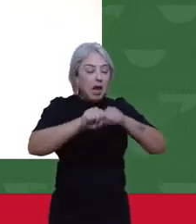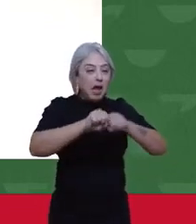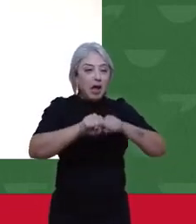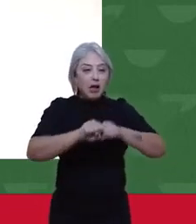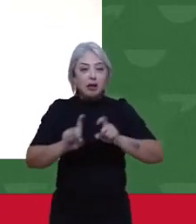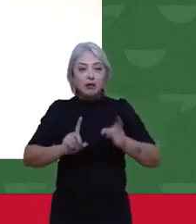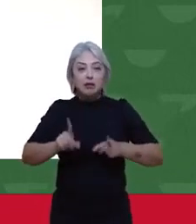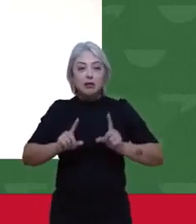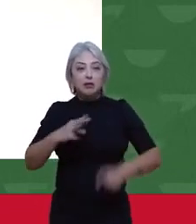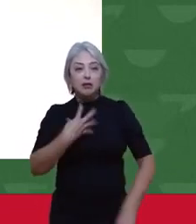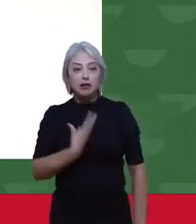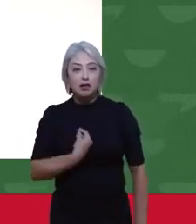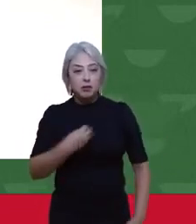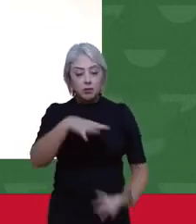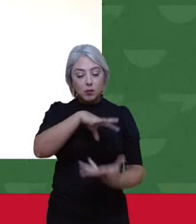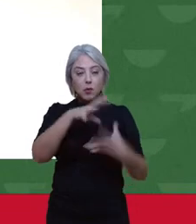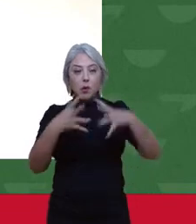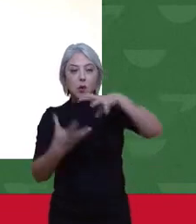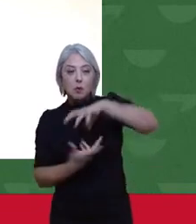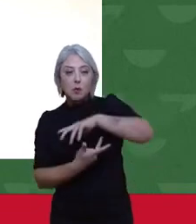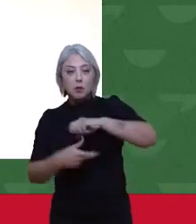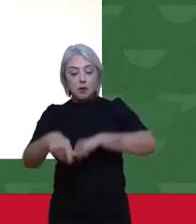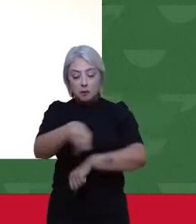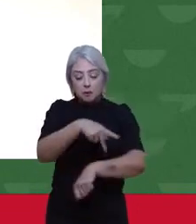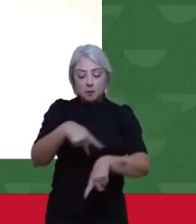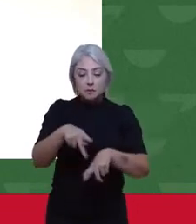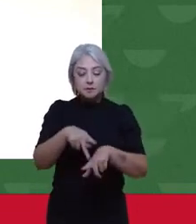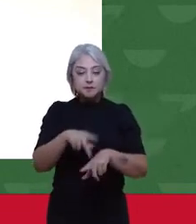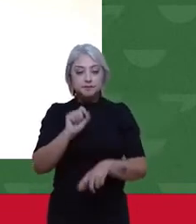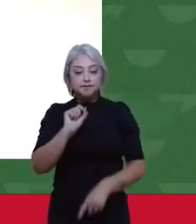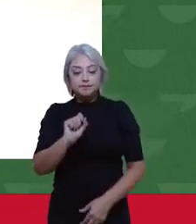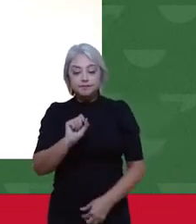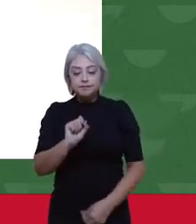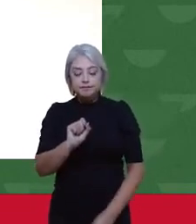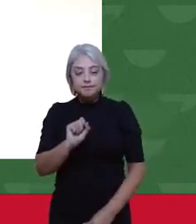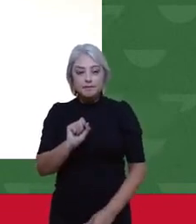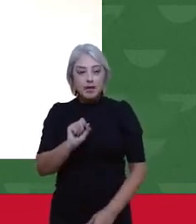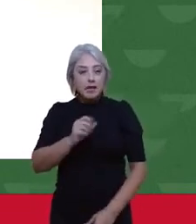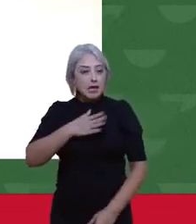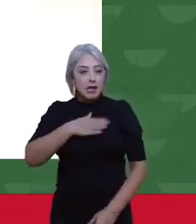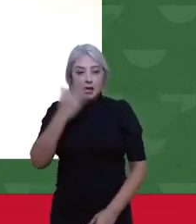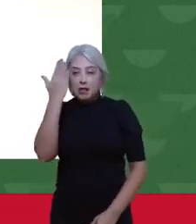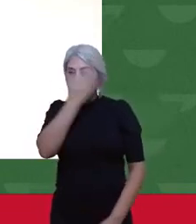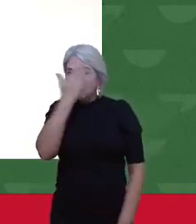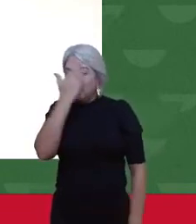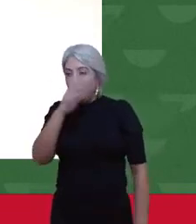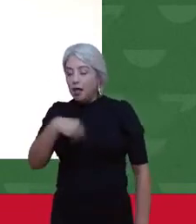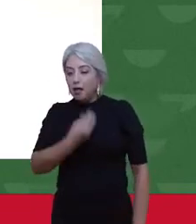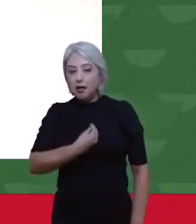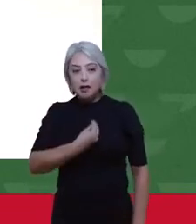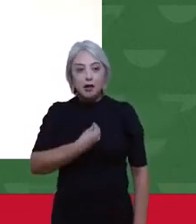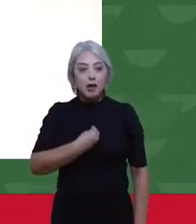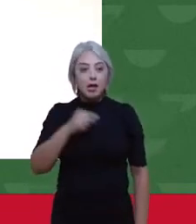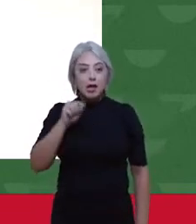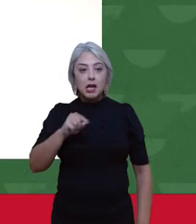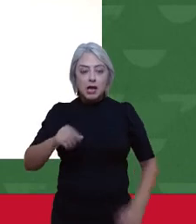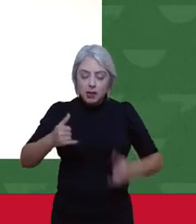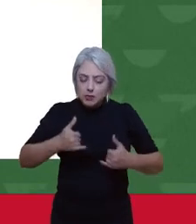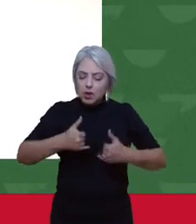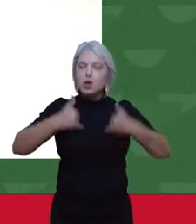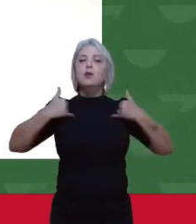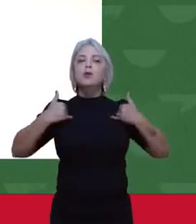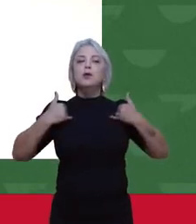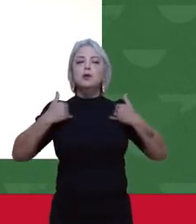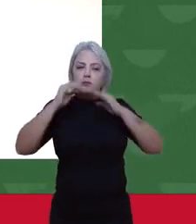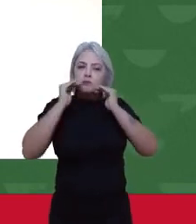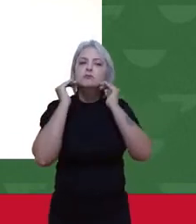travestis e transexuais no mundo, é um país e que nega a nossa existência, que mais do que nunca esse orgulho tem que